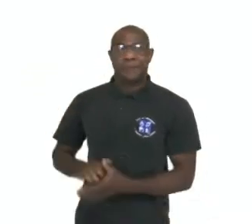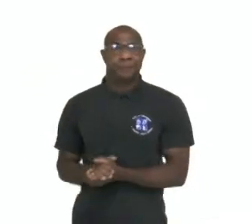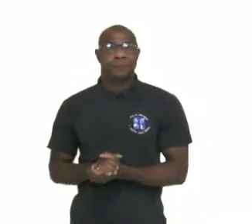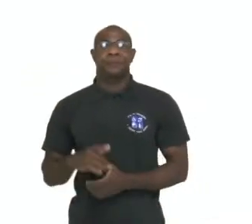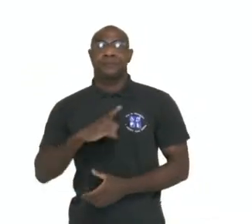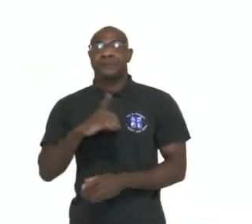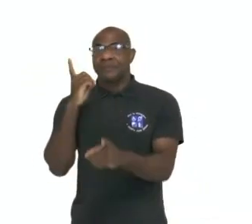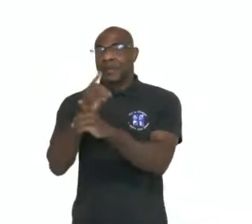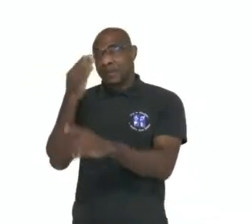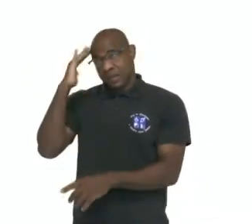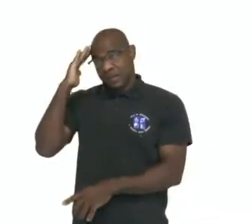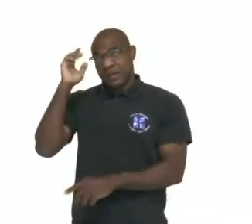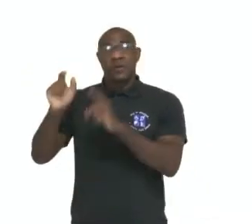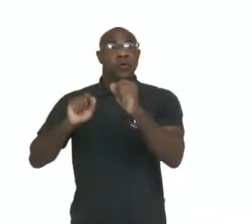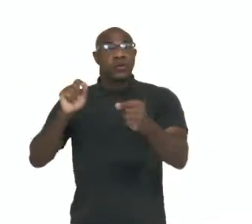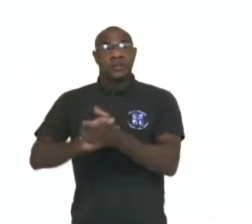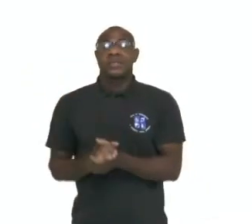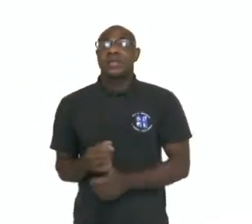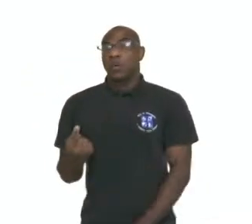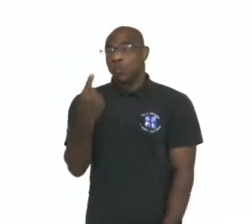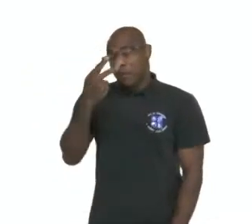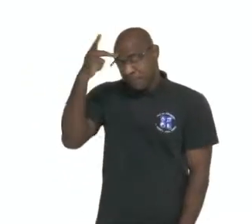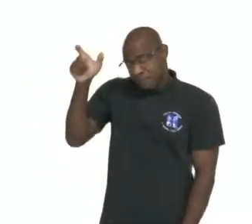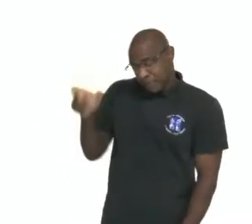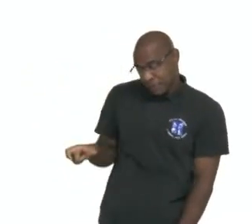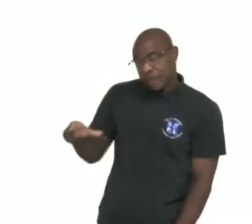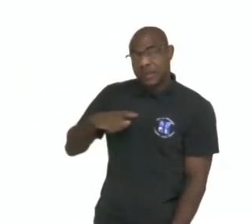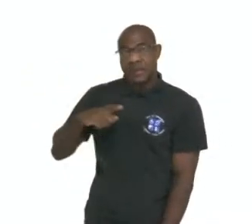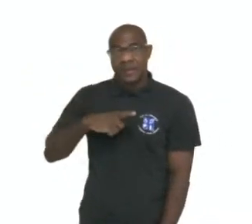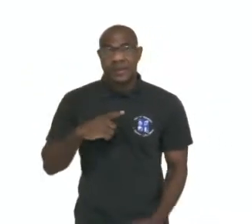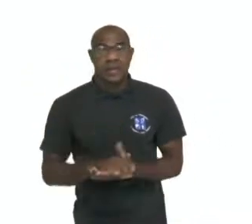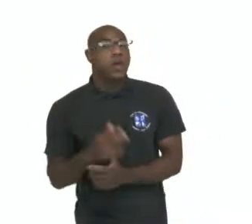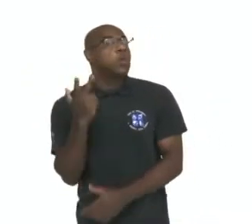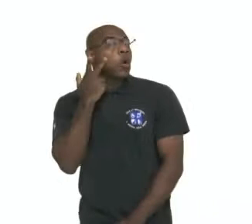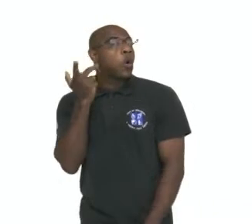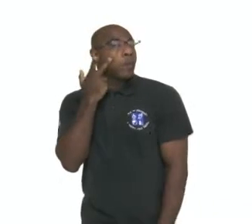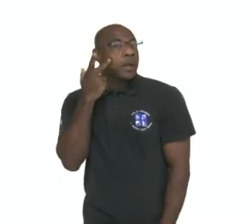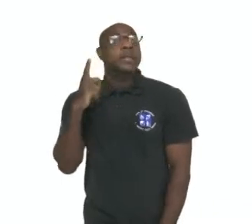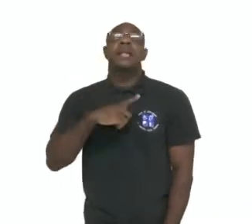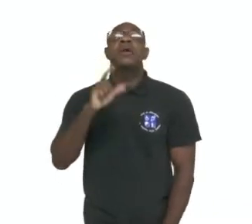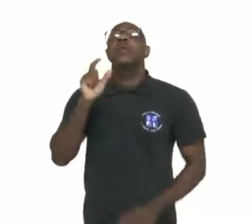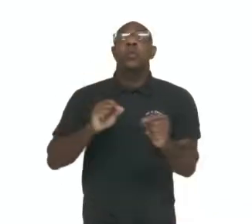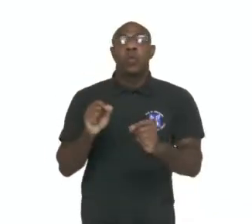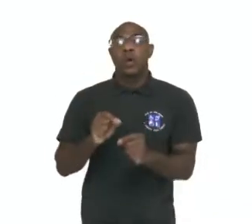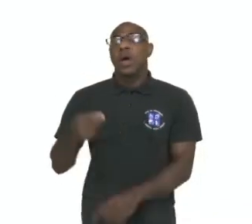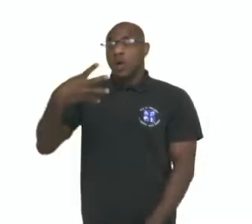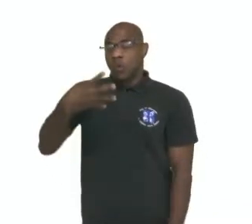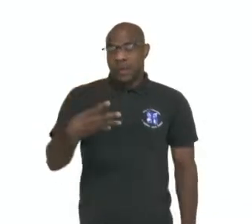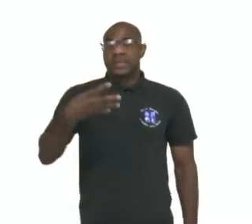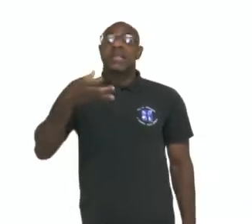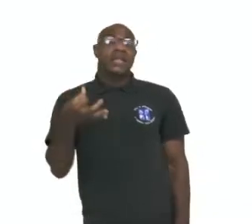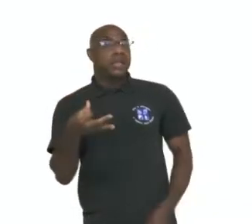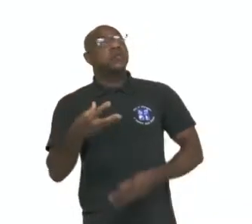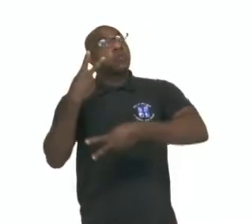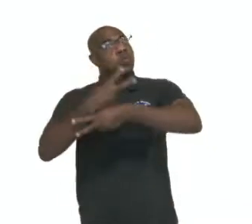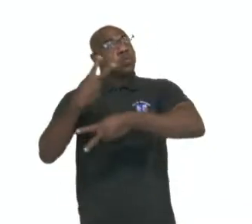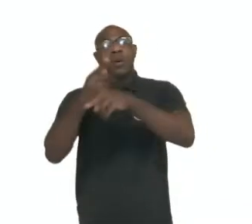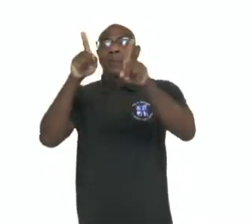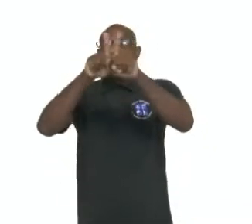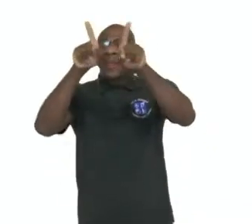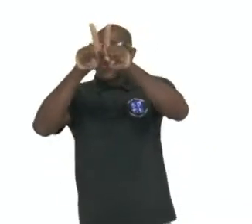já entendemos que um indivíduo tido como normal possui 46